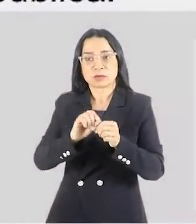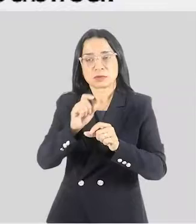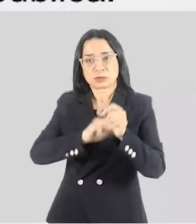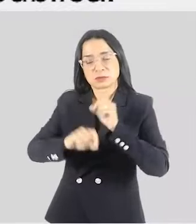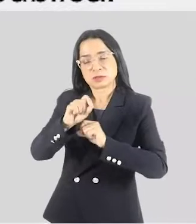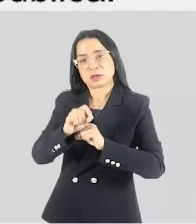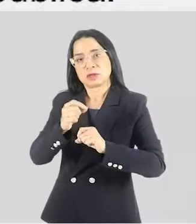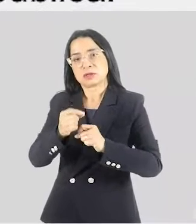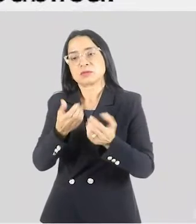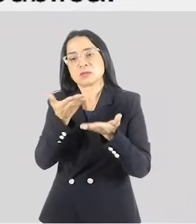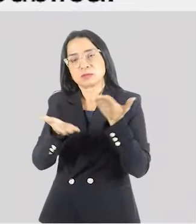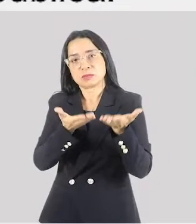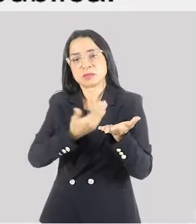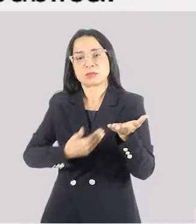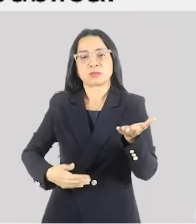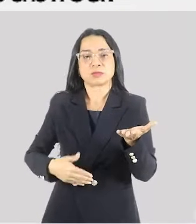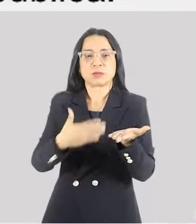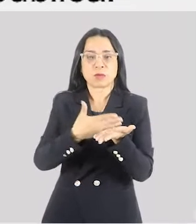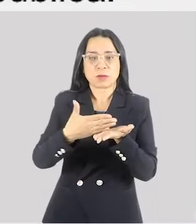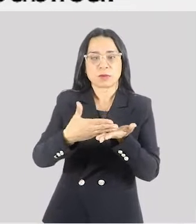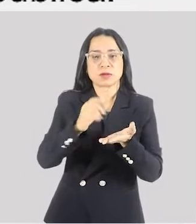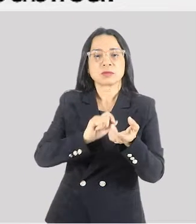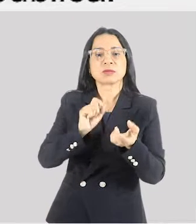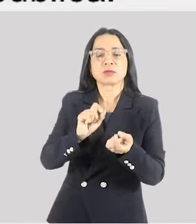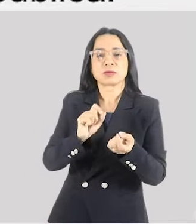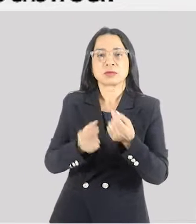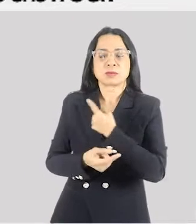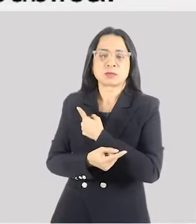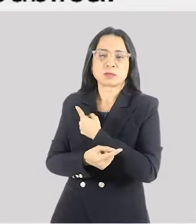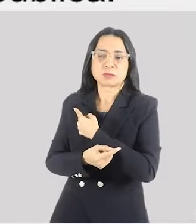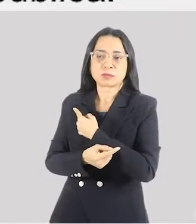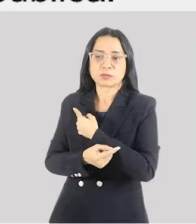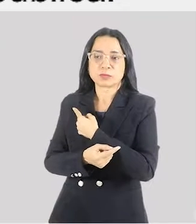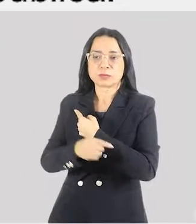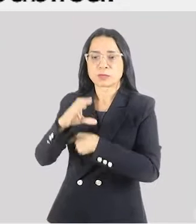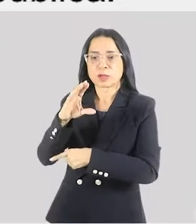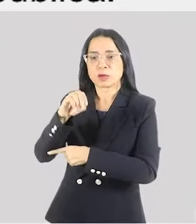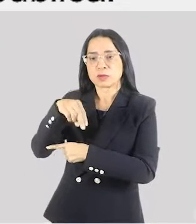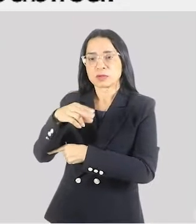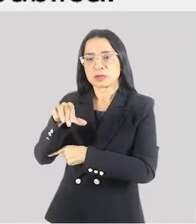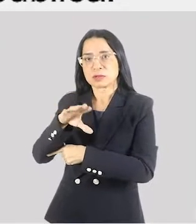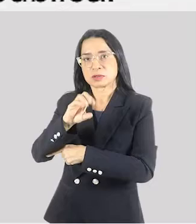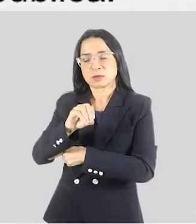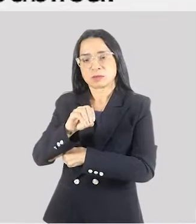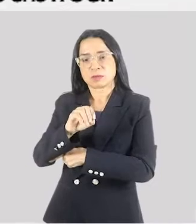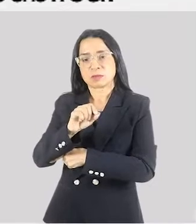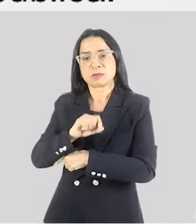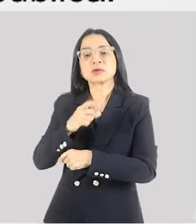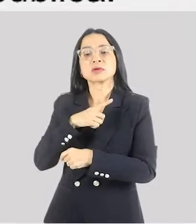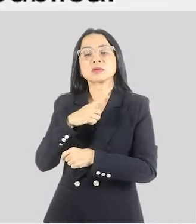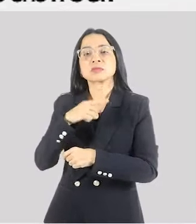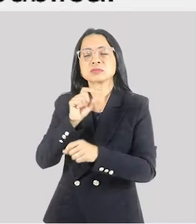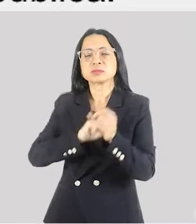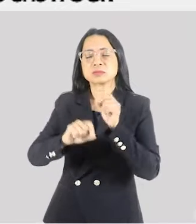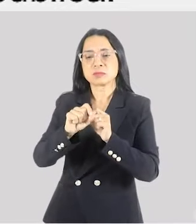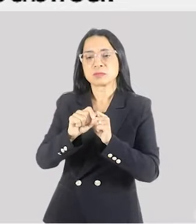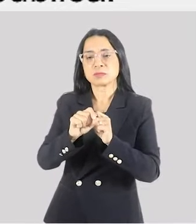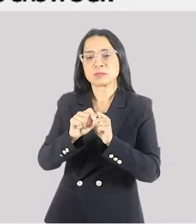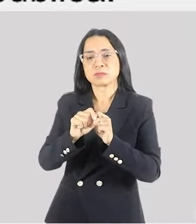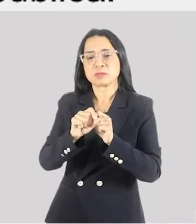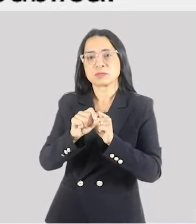Começando pelas concessões, nós temos que a concessão consiste na delegação